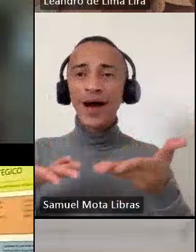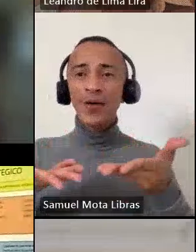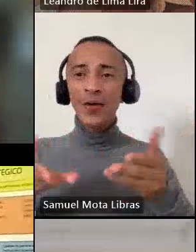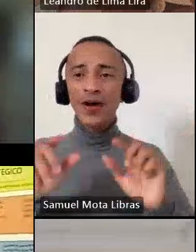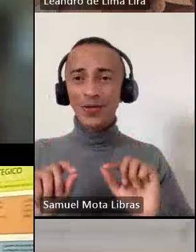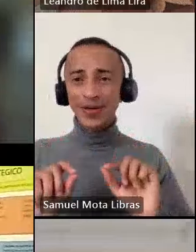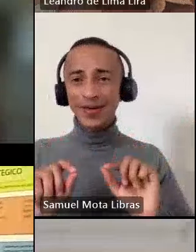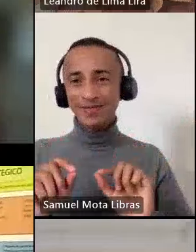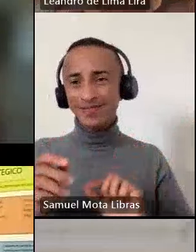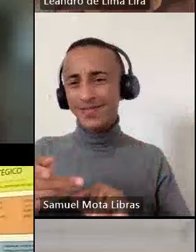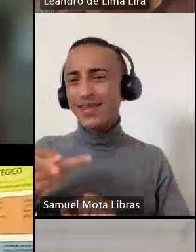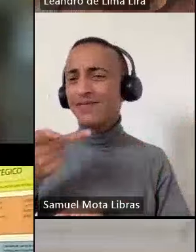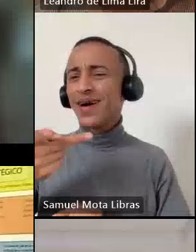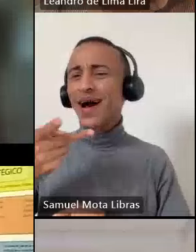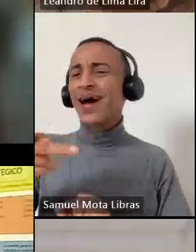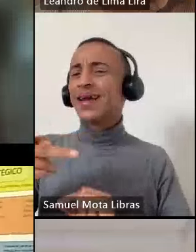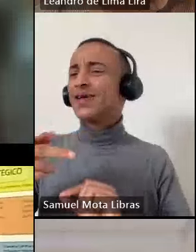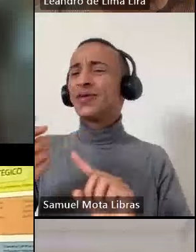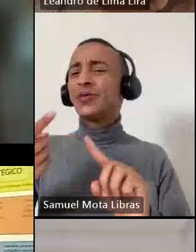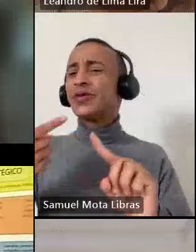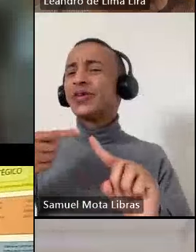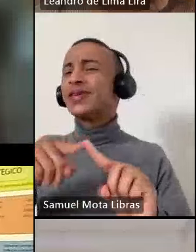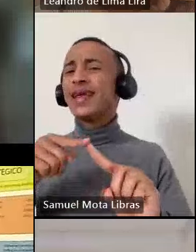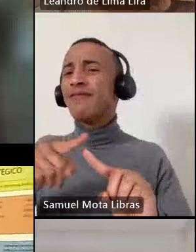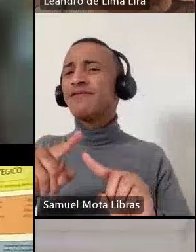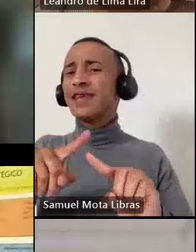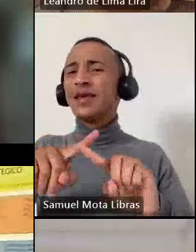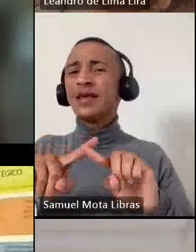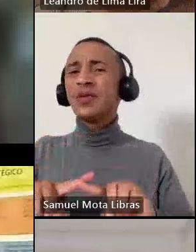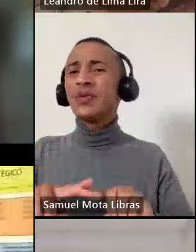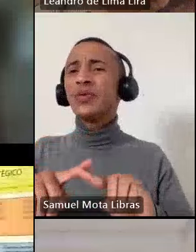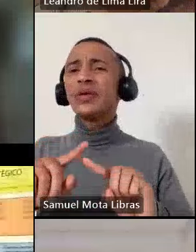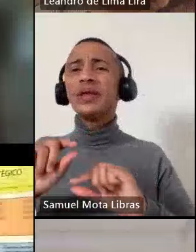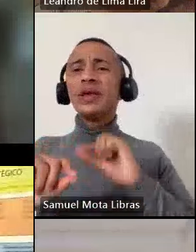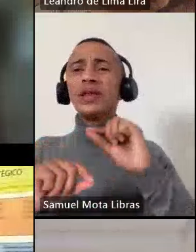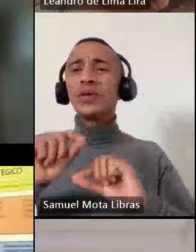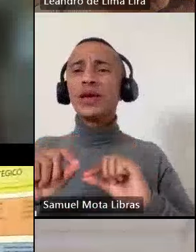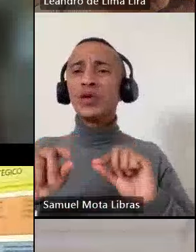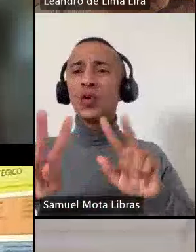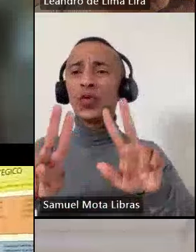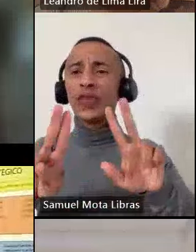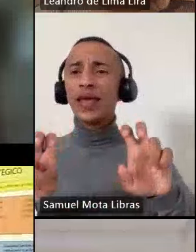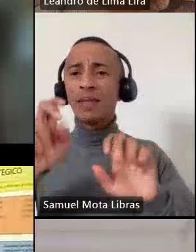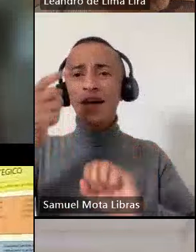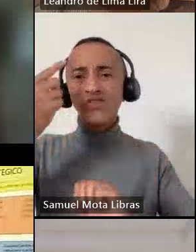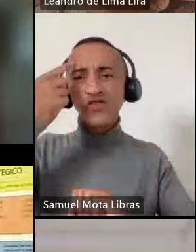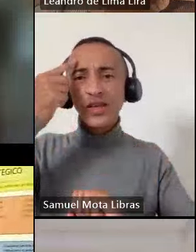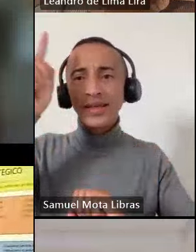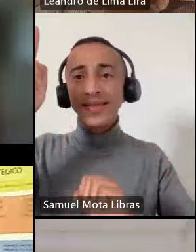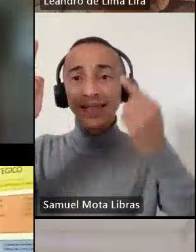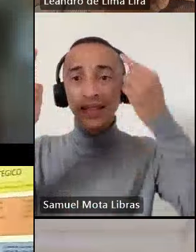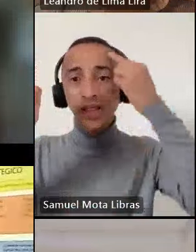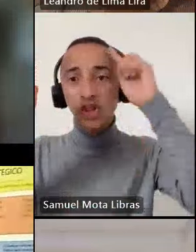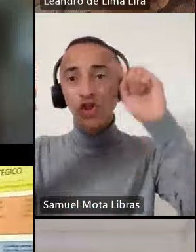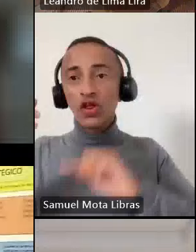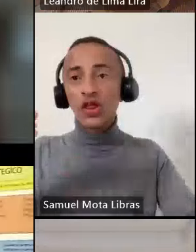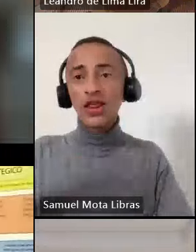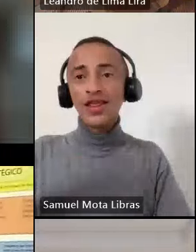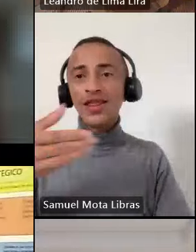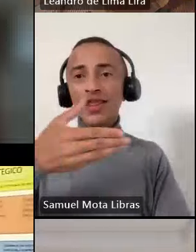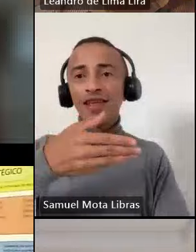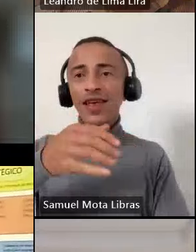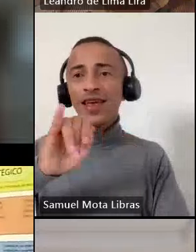que também me que eu somaria ali que é a questão da Inovação quando a gente fala do Risco assim do medo de assinar